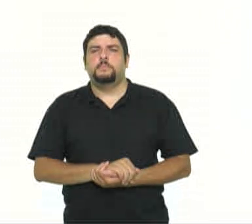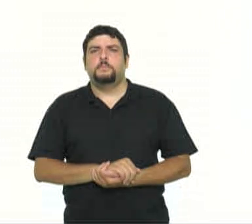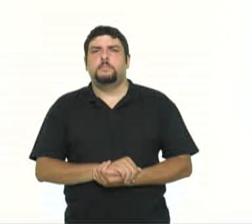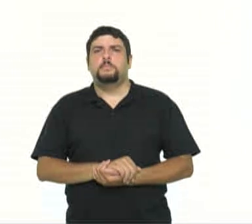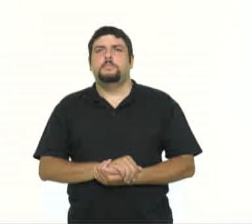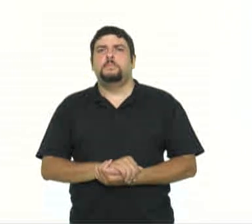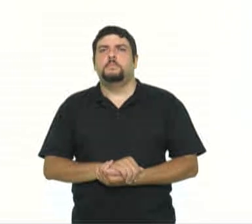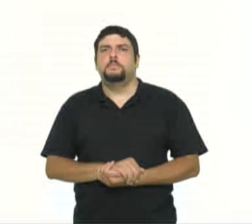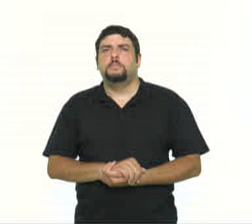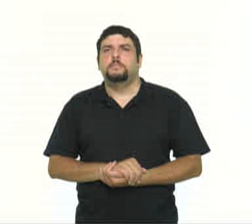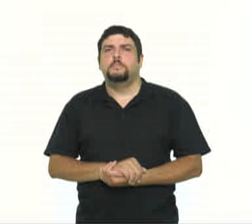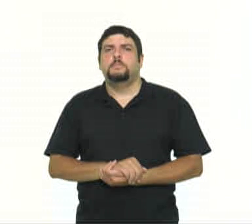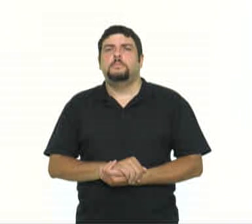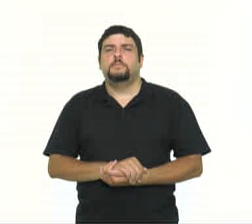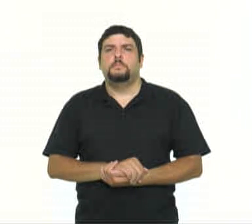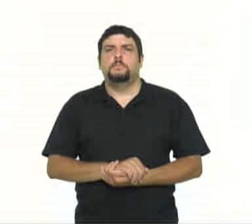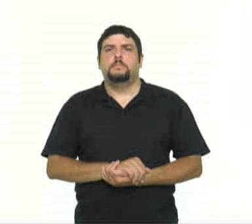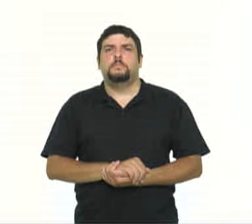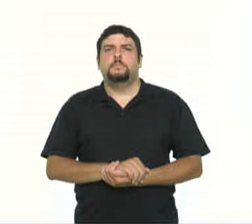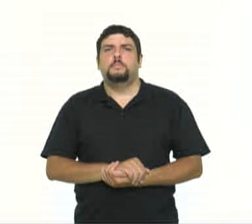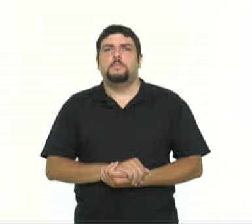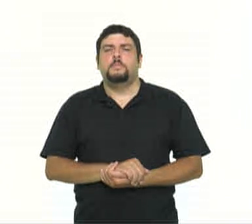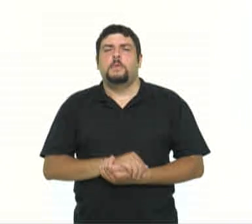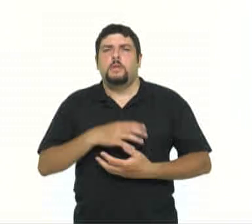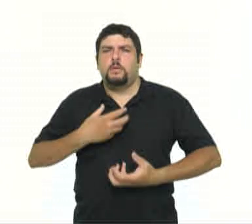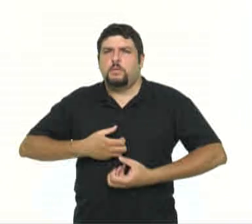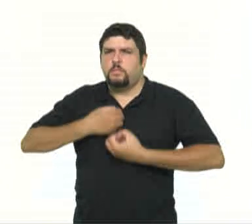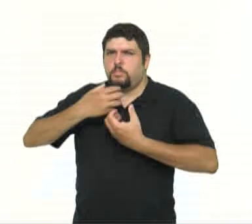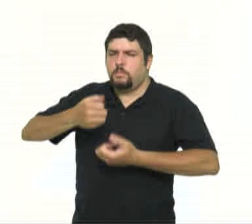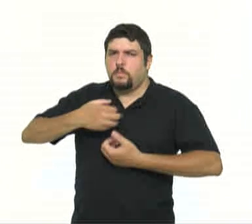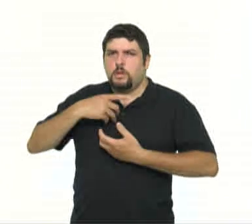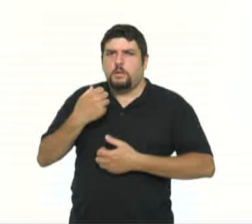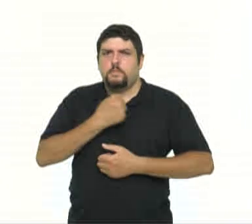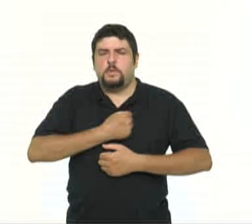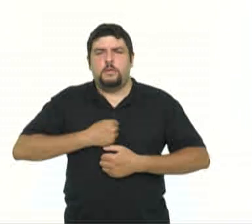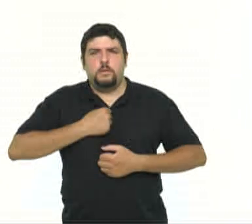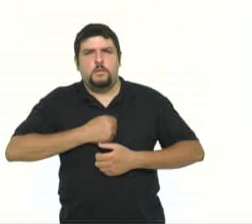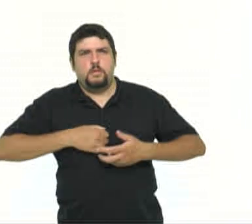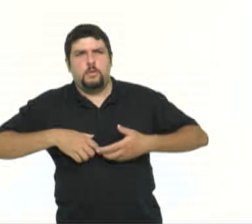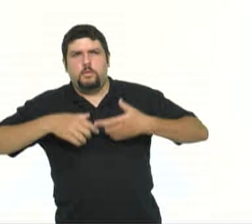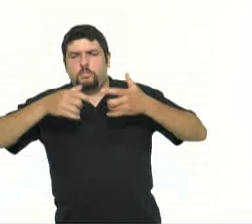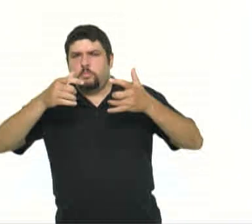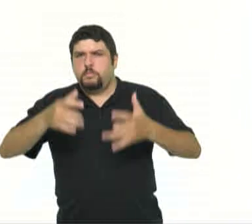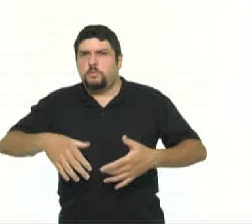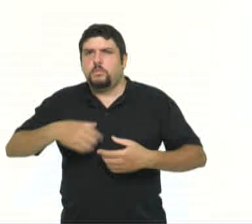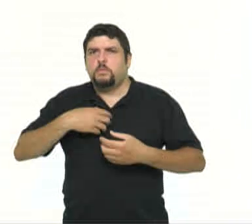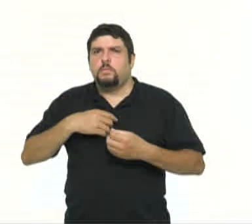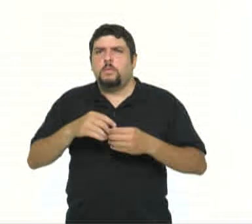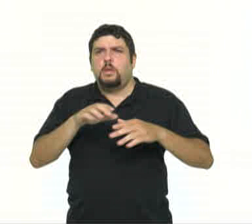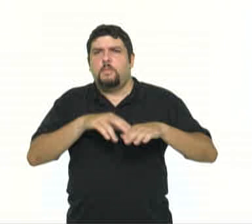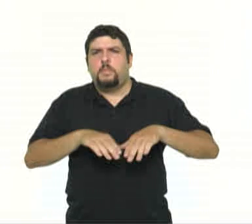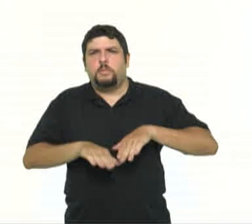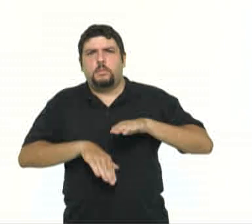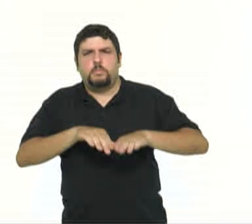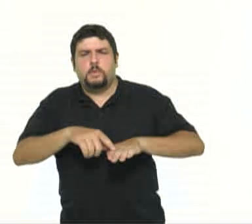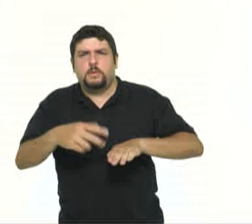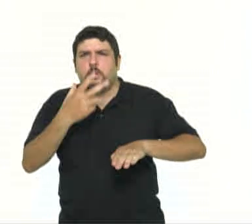a saudade até no próprio chão. Debaixo dos seus pés parece que gemia.